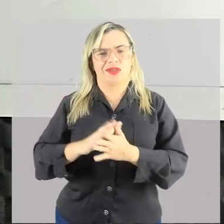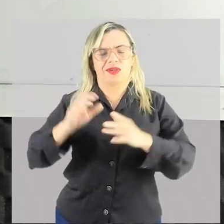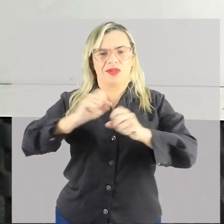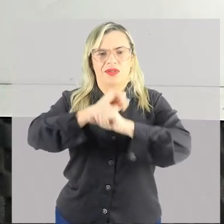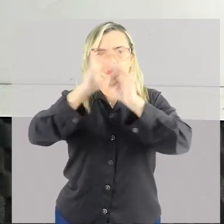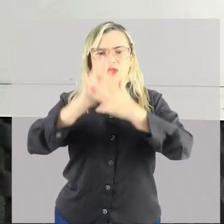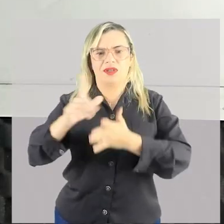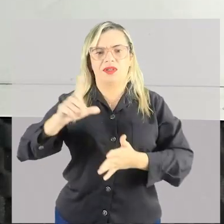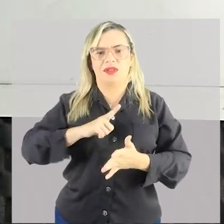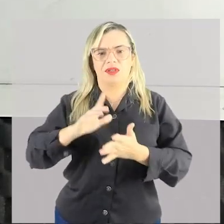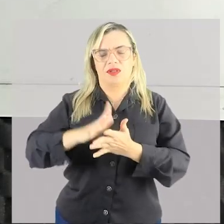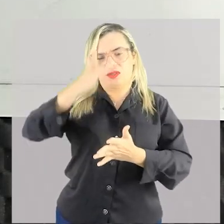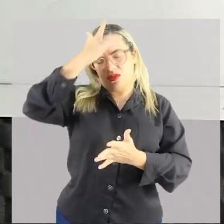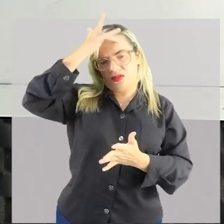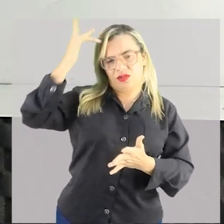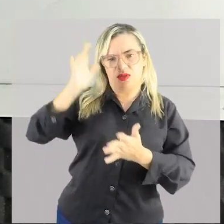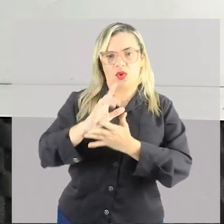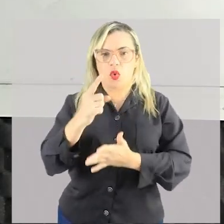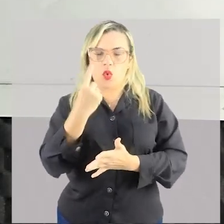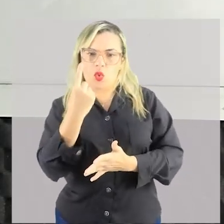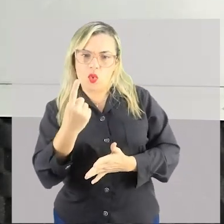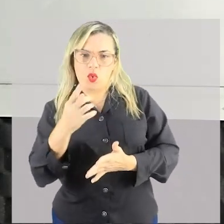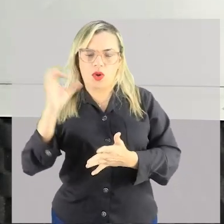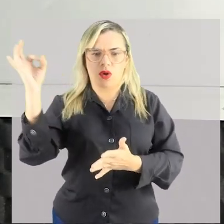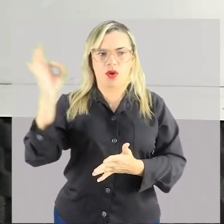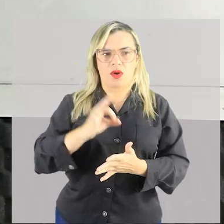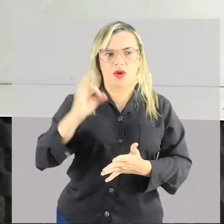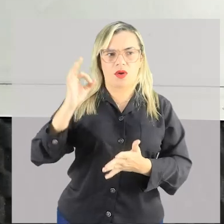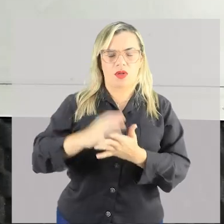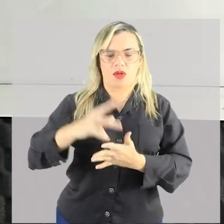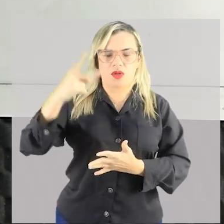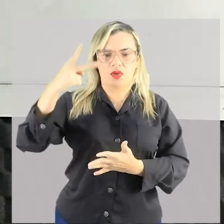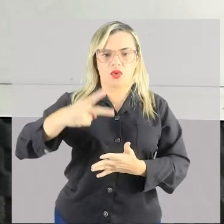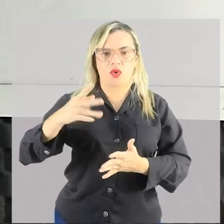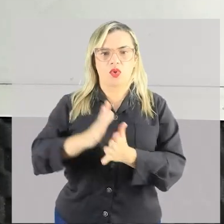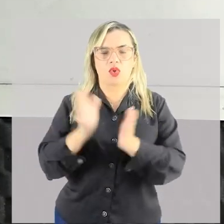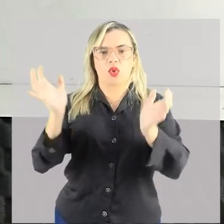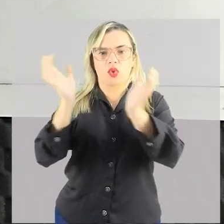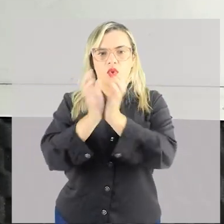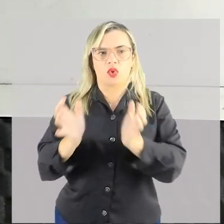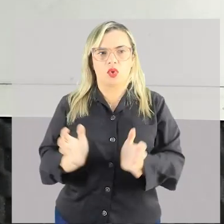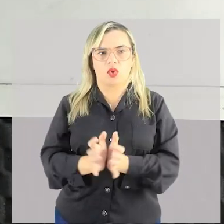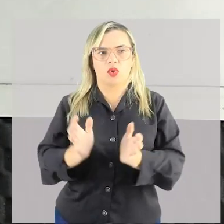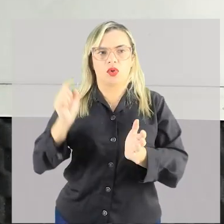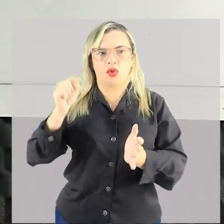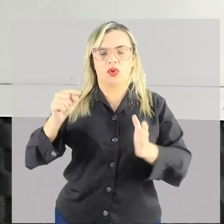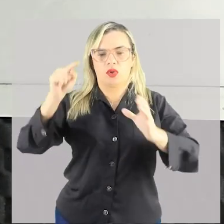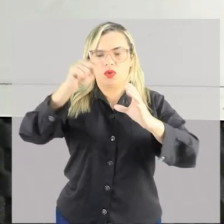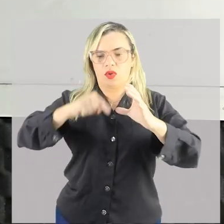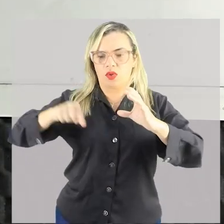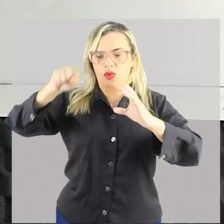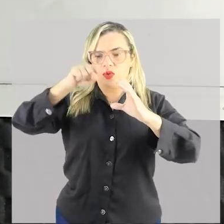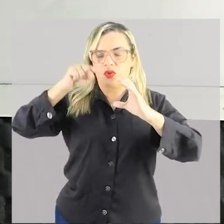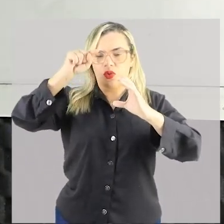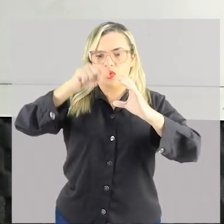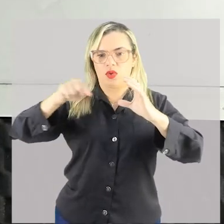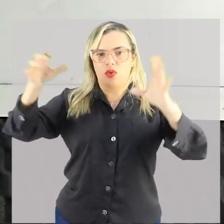Você tem uma pessoa 1% que está nos dois grupos aqui ó que tá nessa interseção